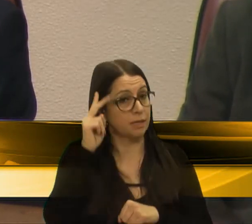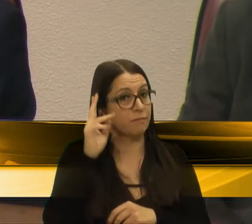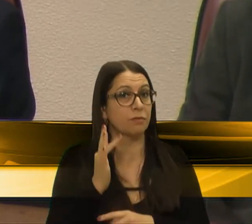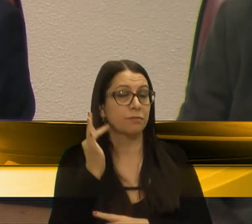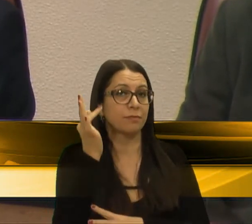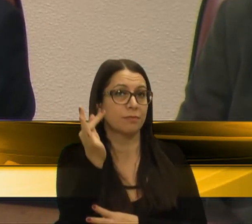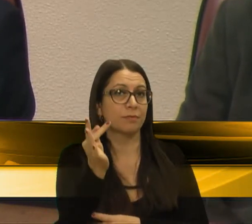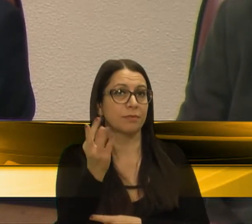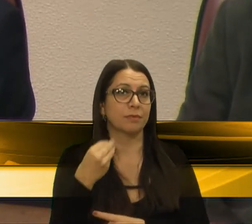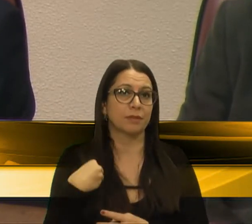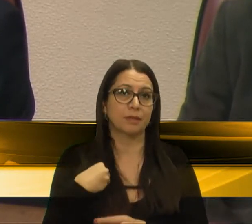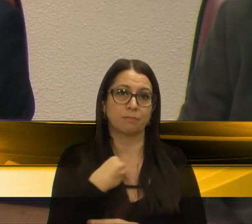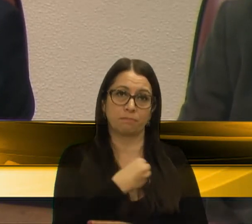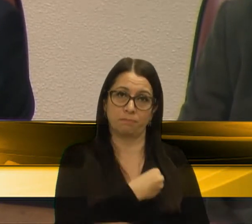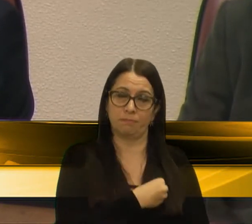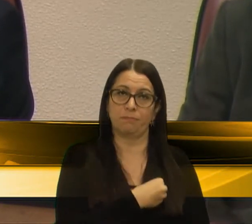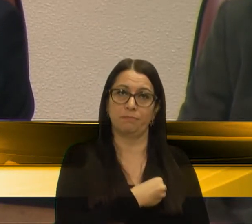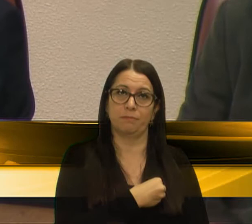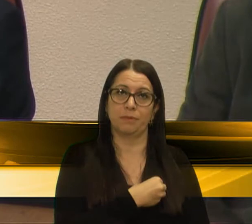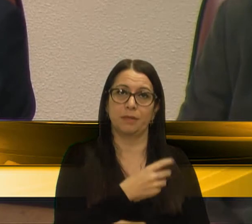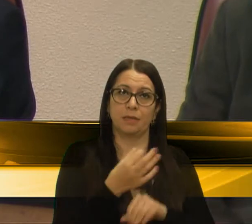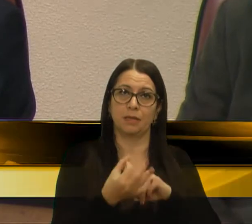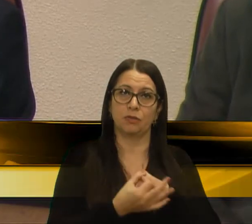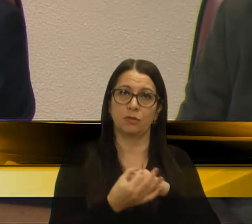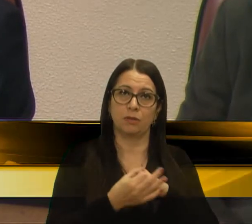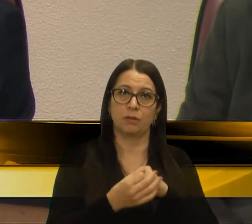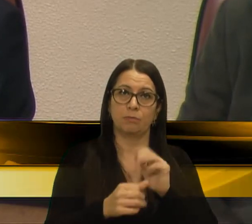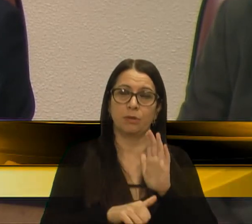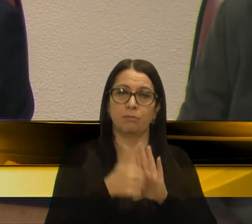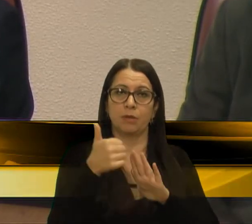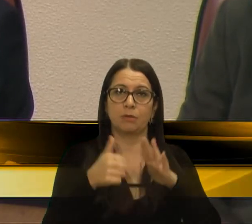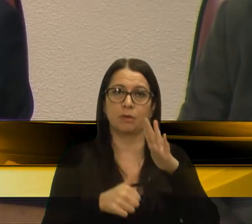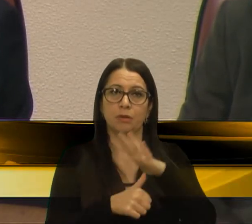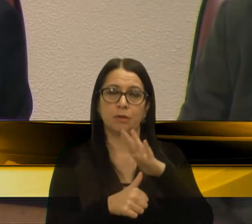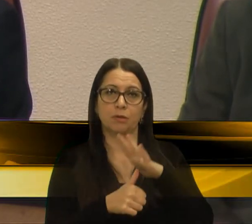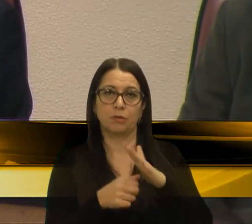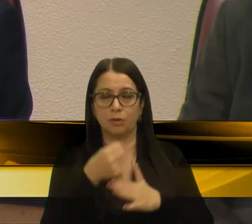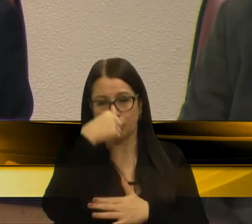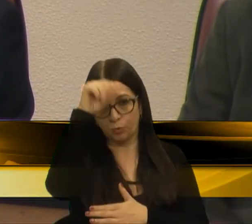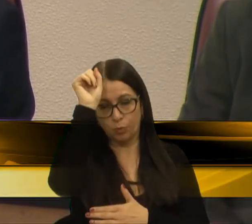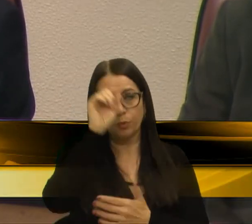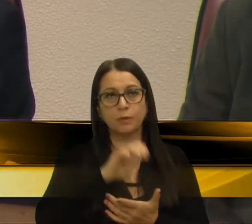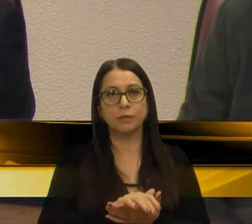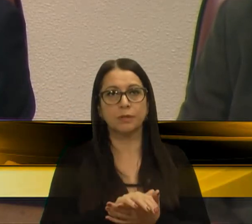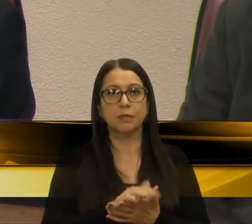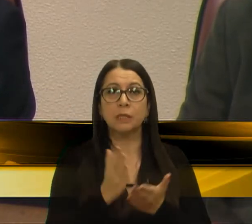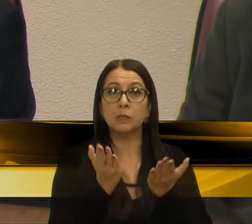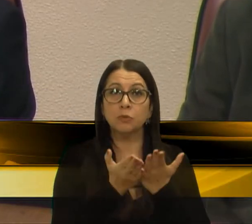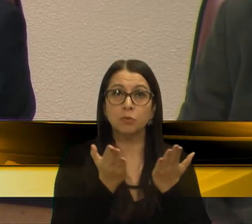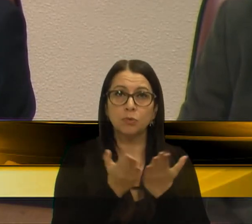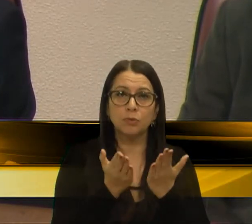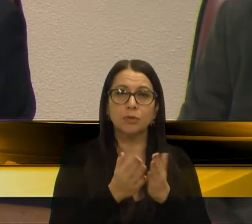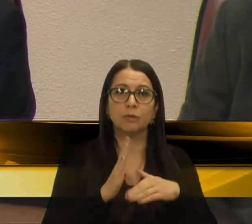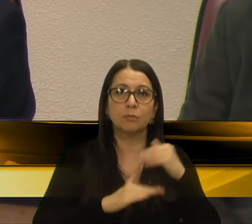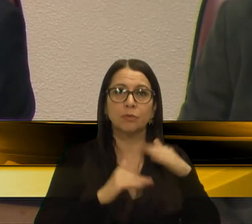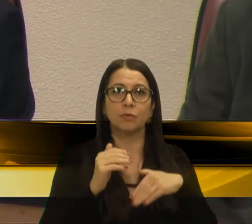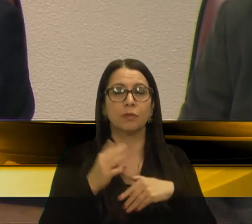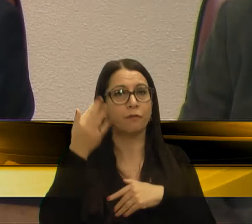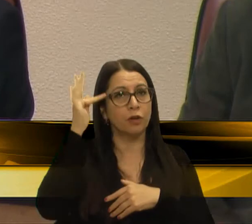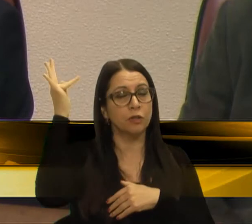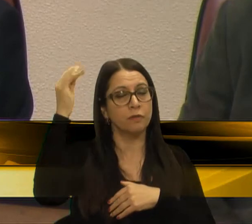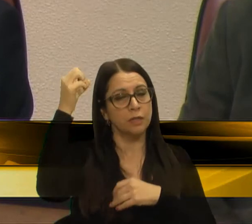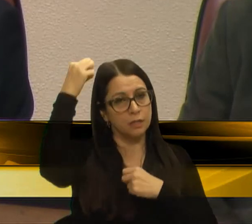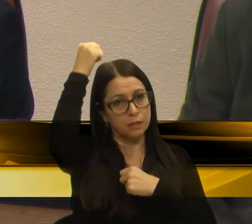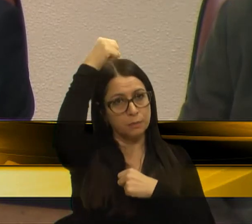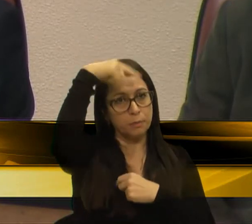médico, advogado, primeiro reitor da UCS, estudioso e praticante da filosofia